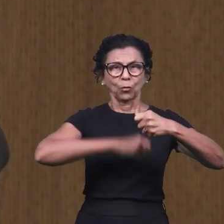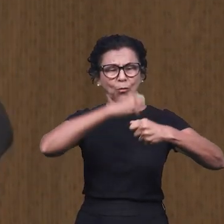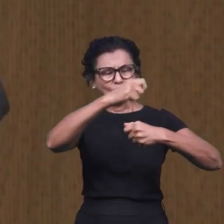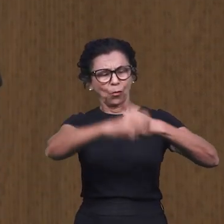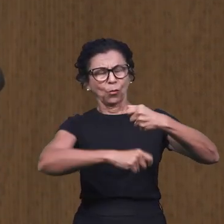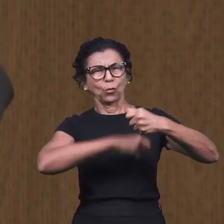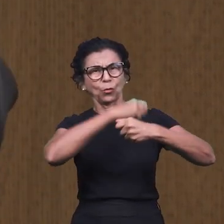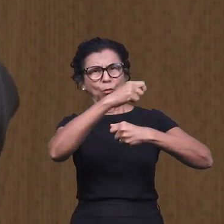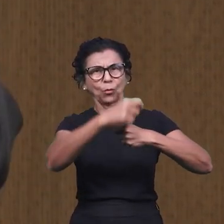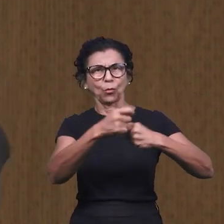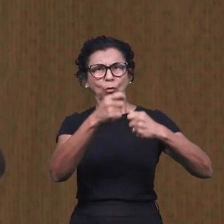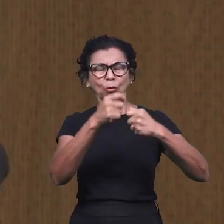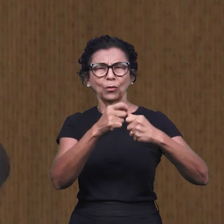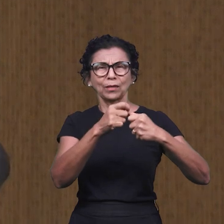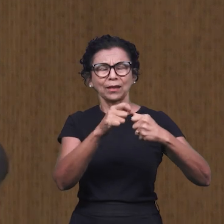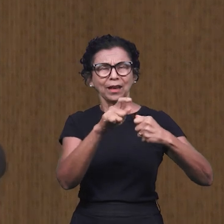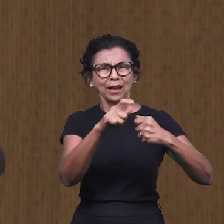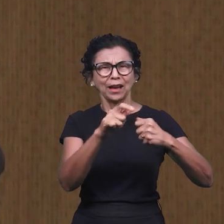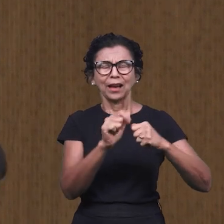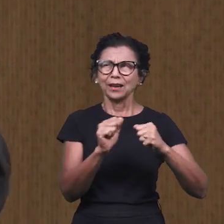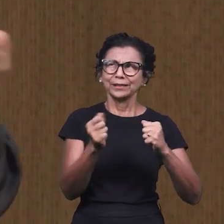sessão da tarde num